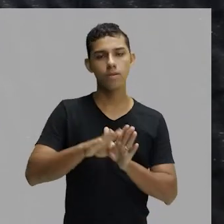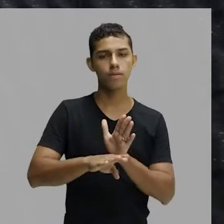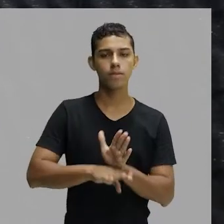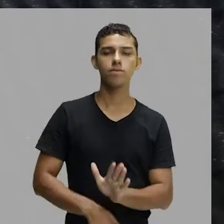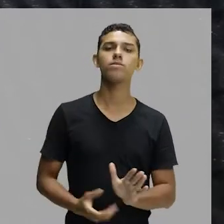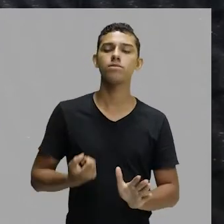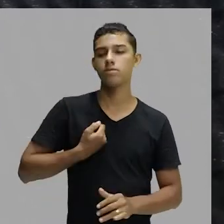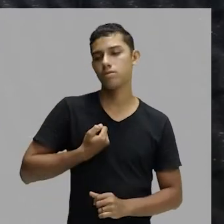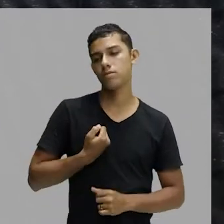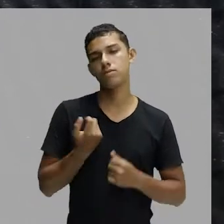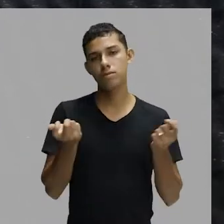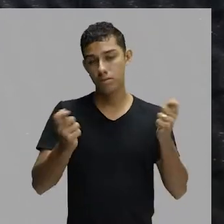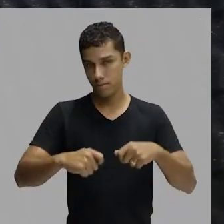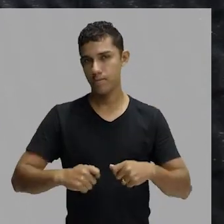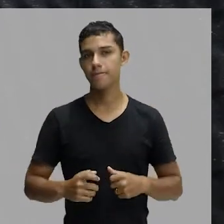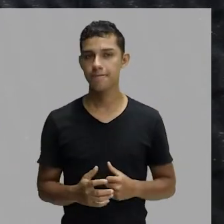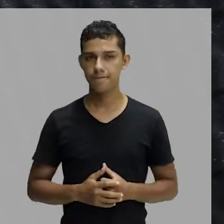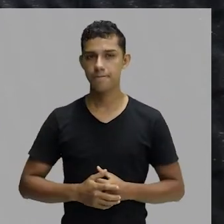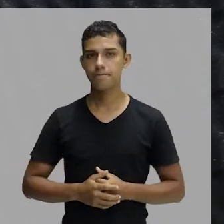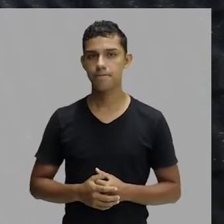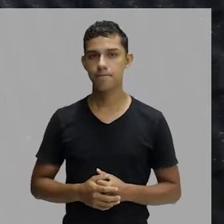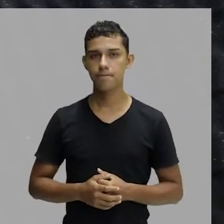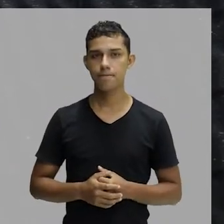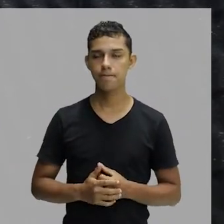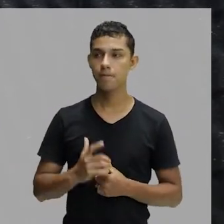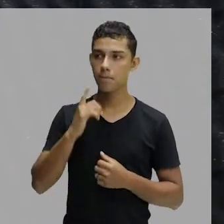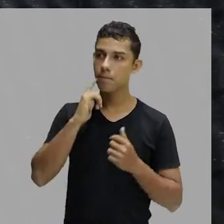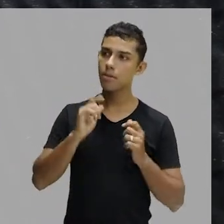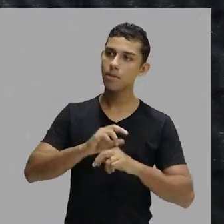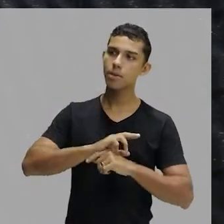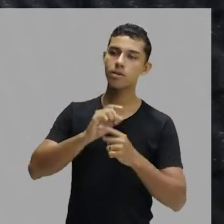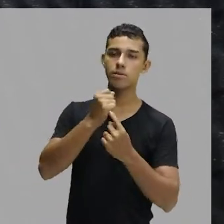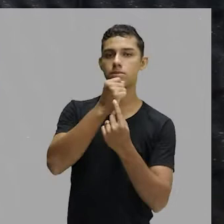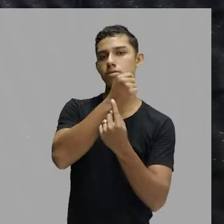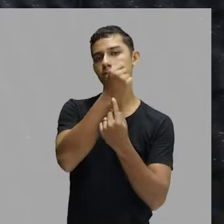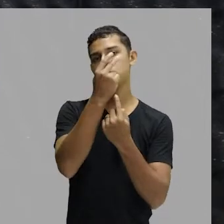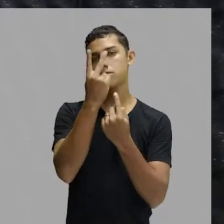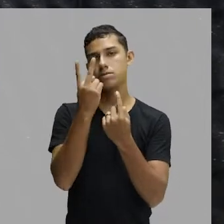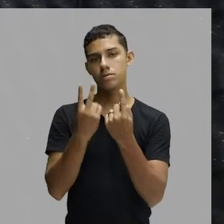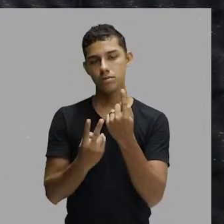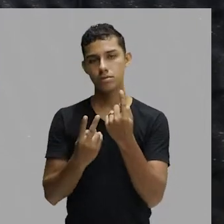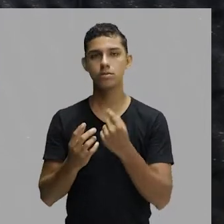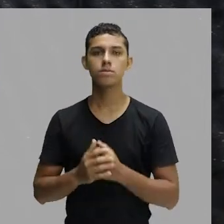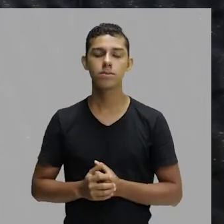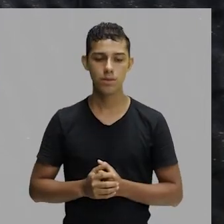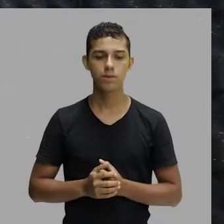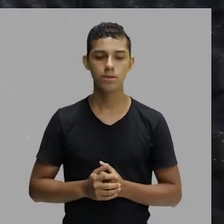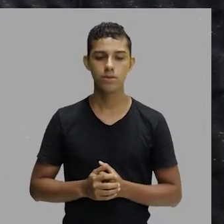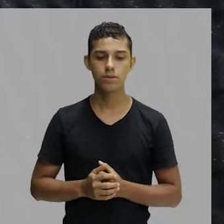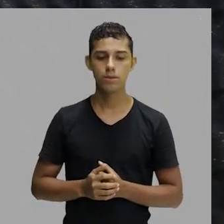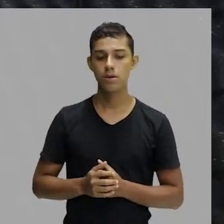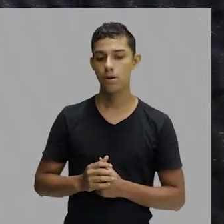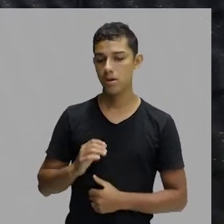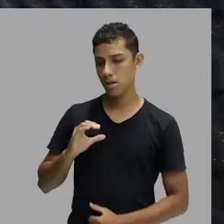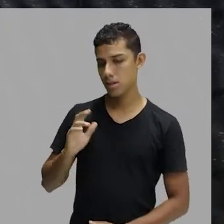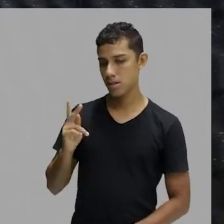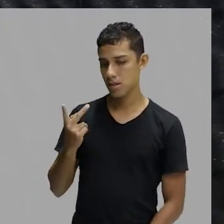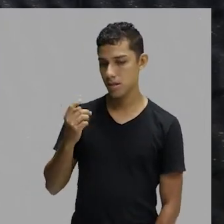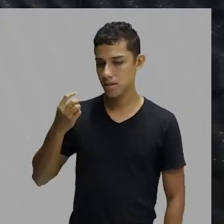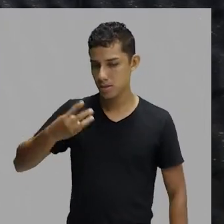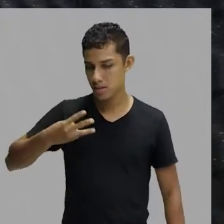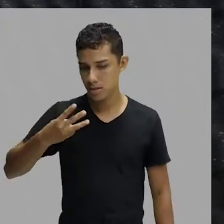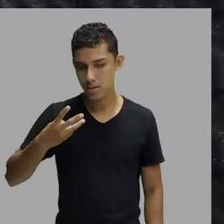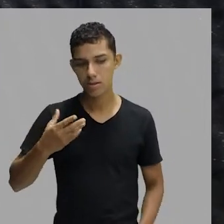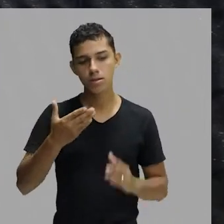resulte os menores números possíveis. Então, nesse caso, é o sentido horário. O grupo CH3 está bem